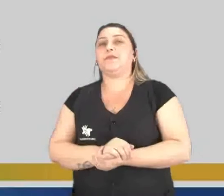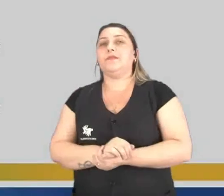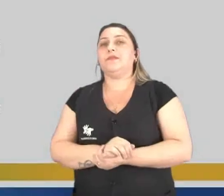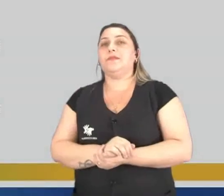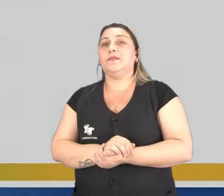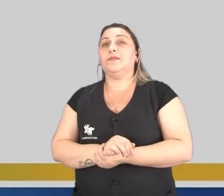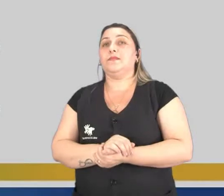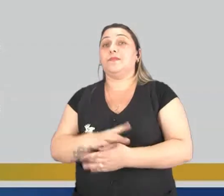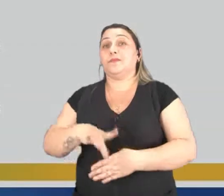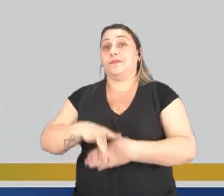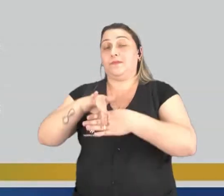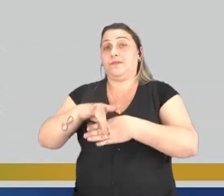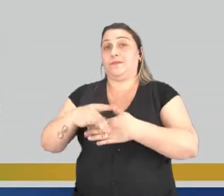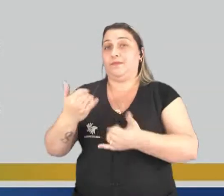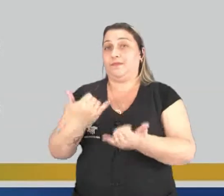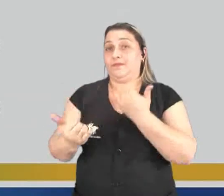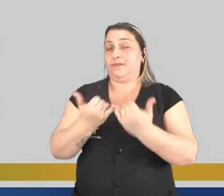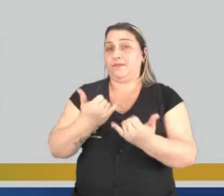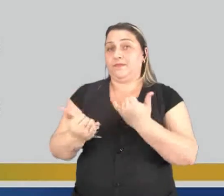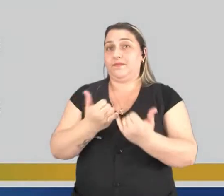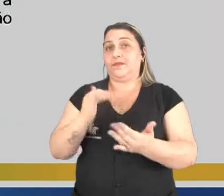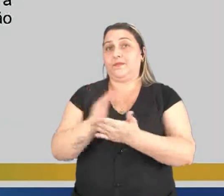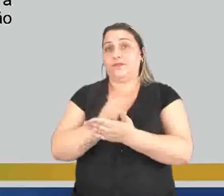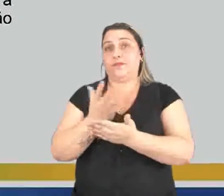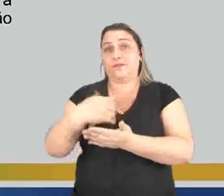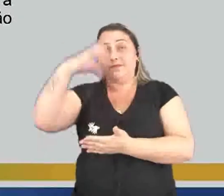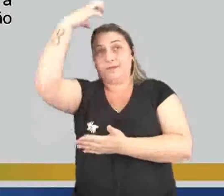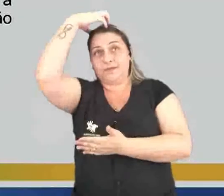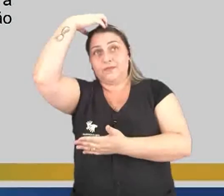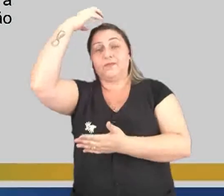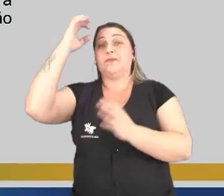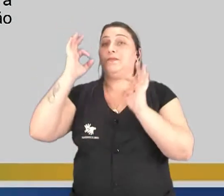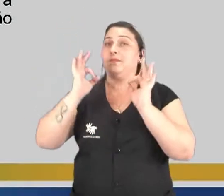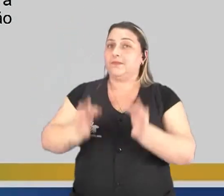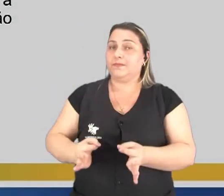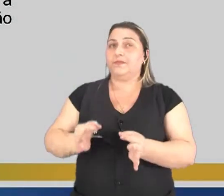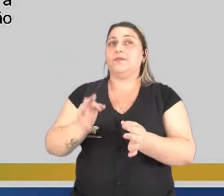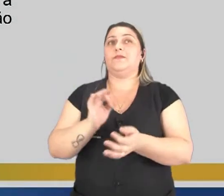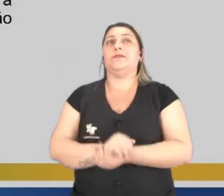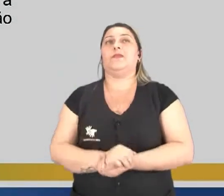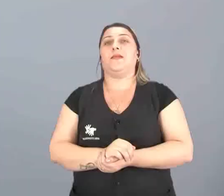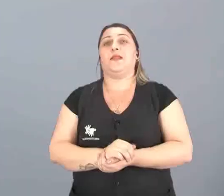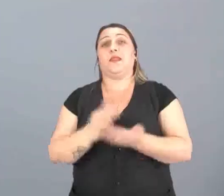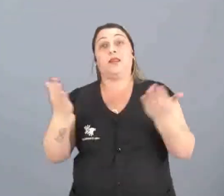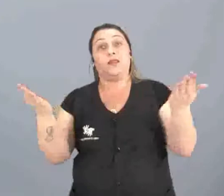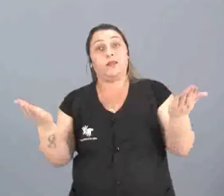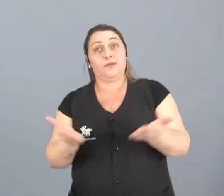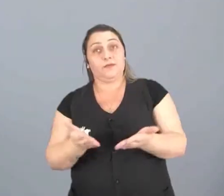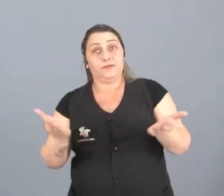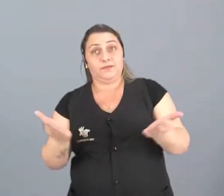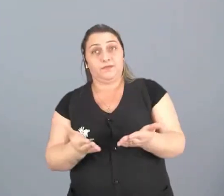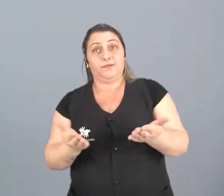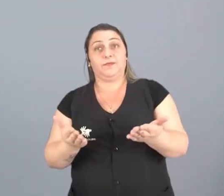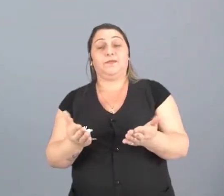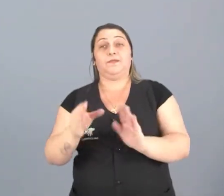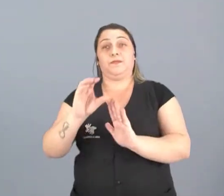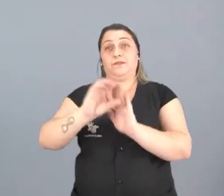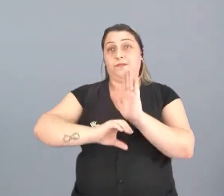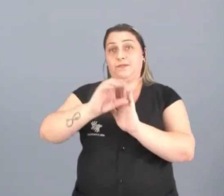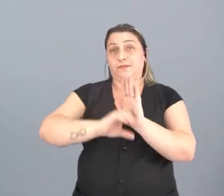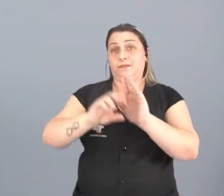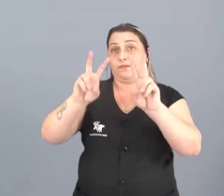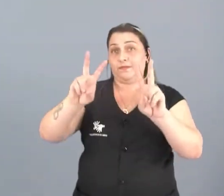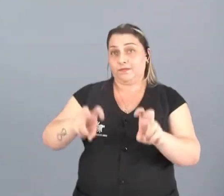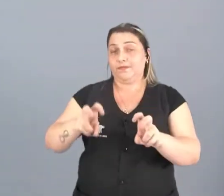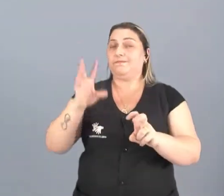essas lideranças assemelhadas, por exemplo, a alguns reinados, certo? Então, pessoal, o assunto de hoje é